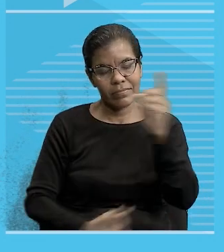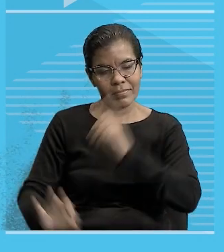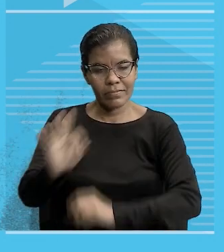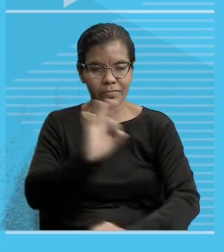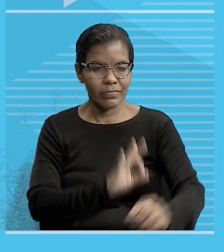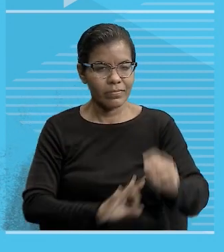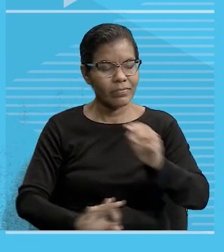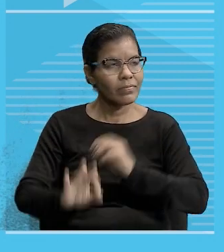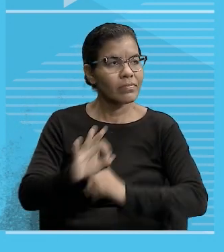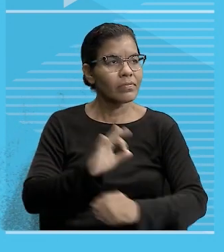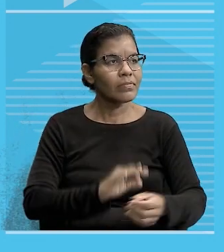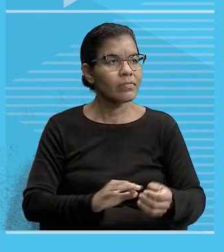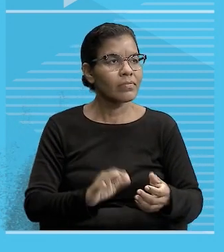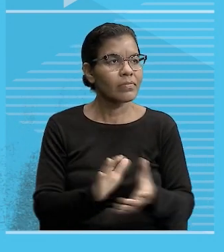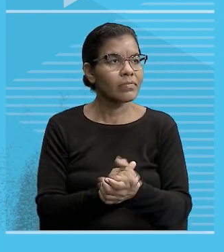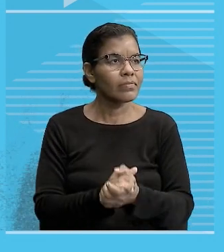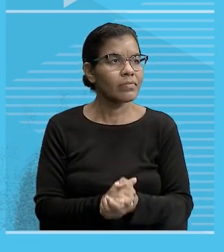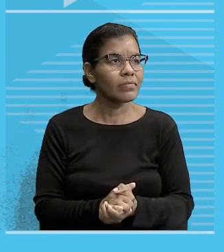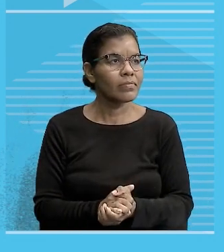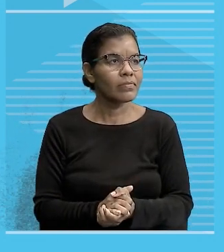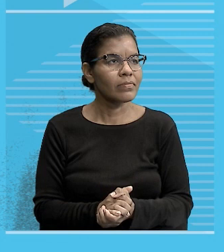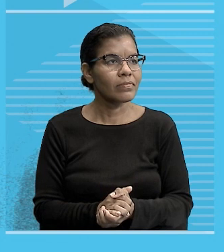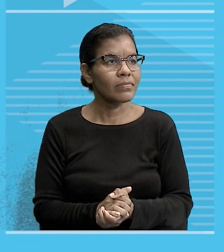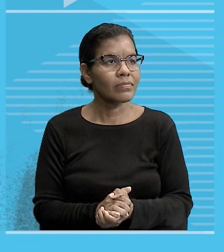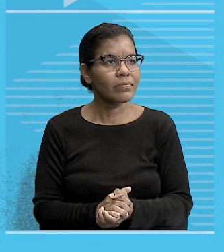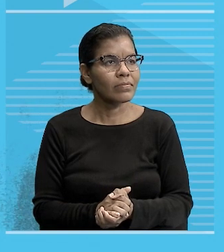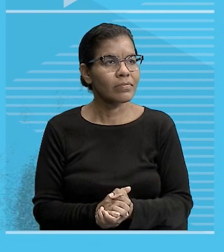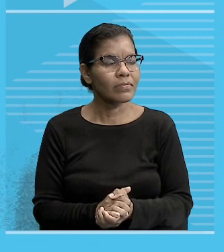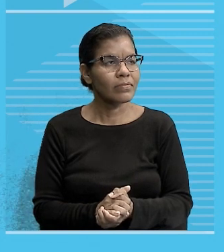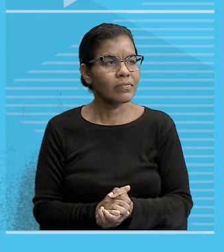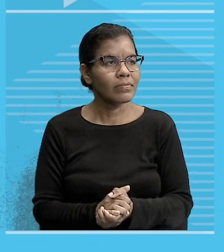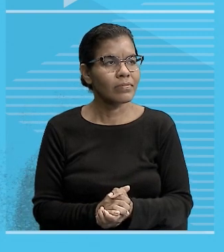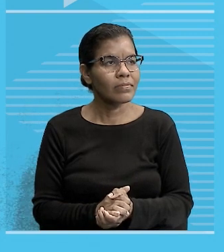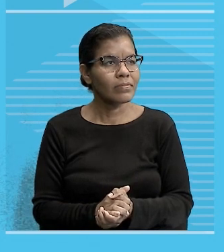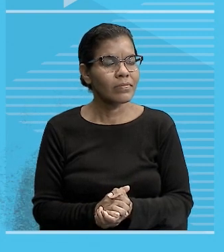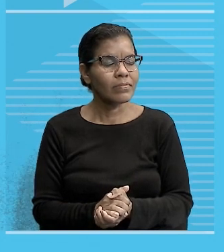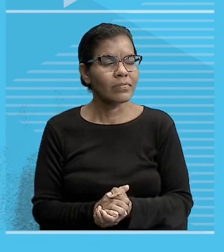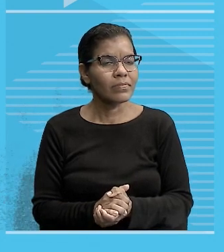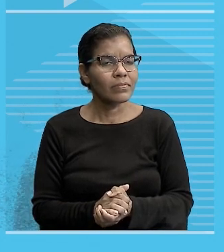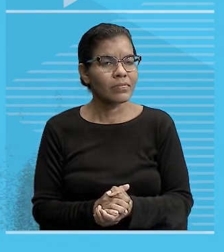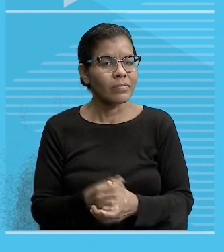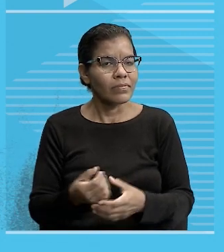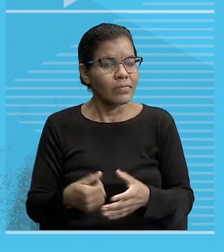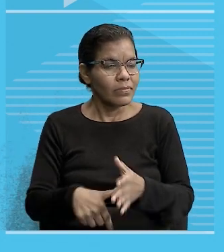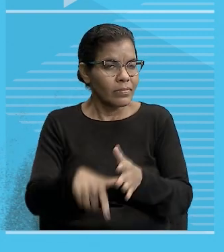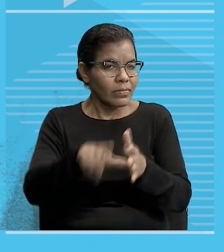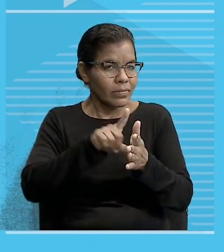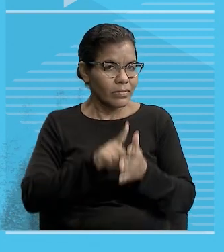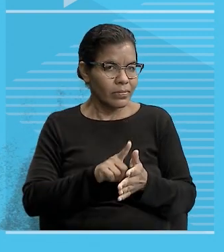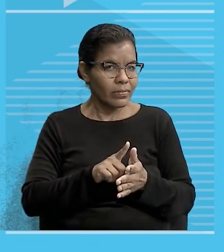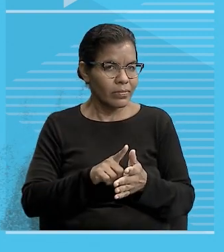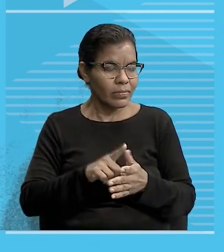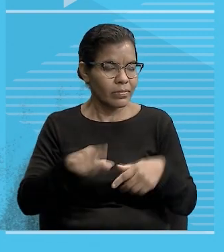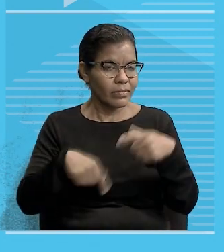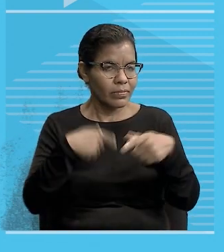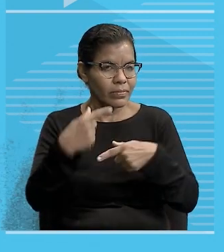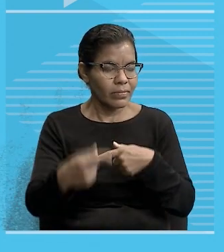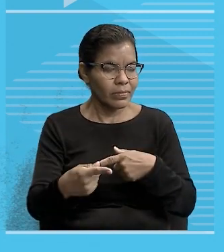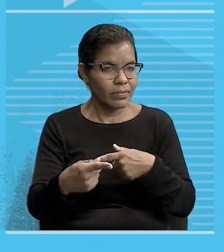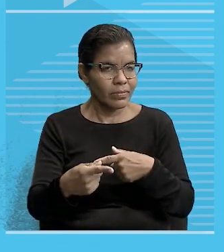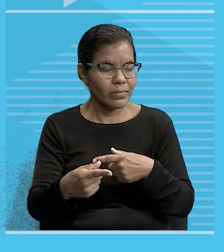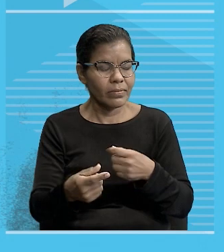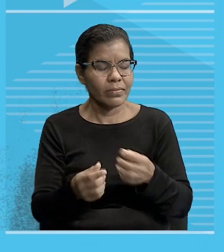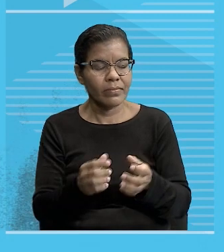ambiente totalmente organizado ou seja antes e depois